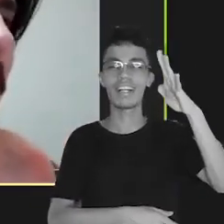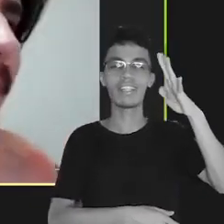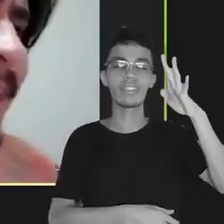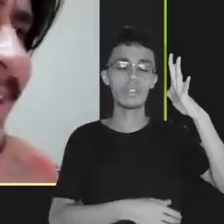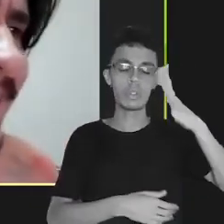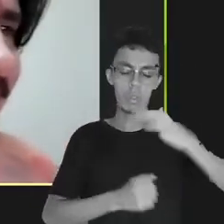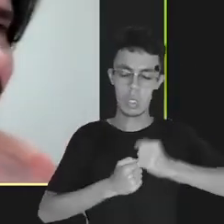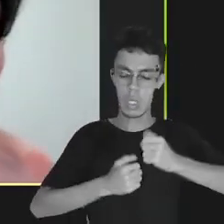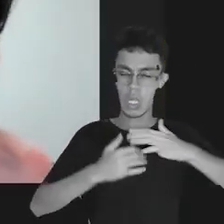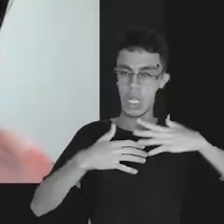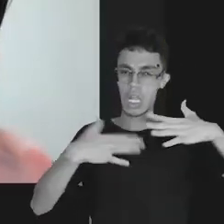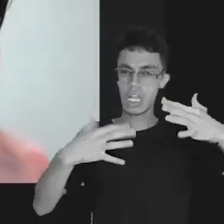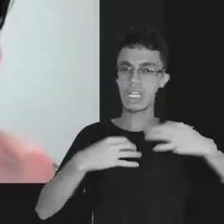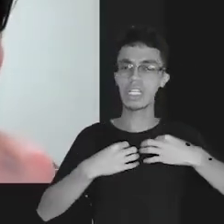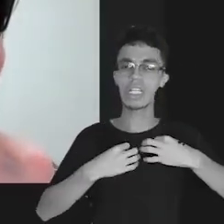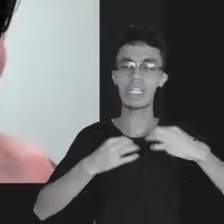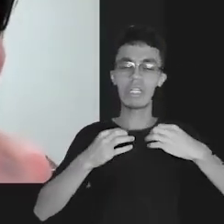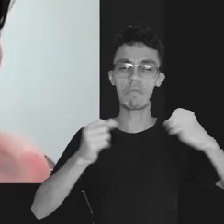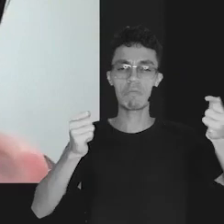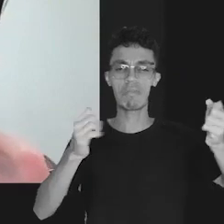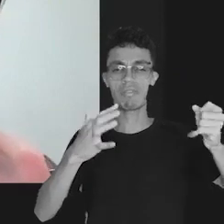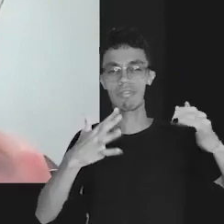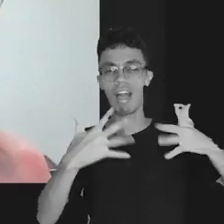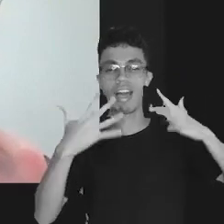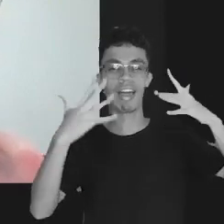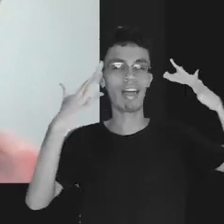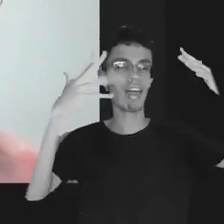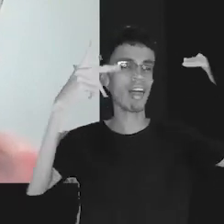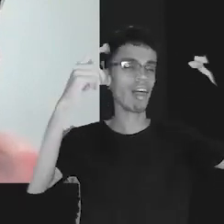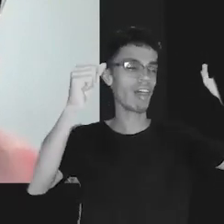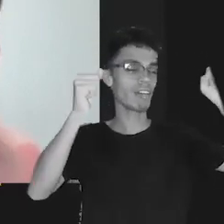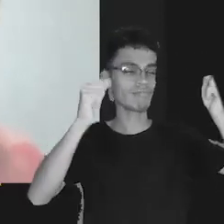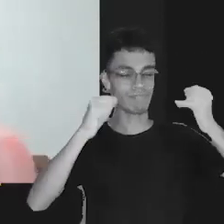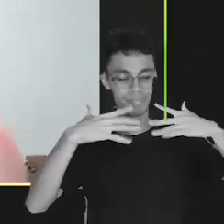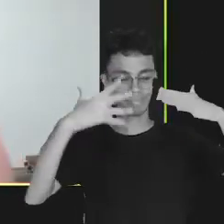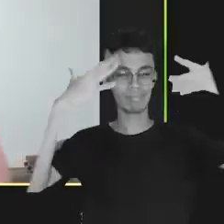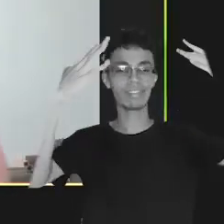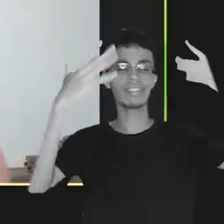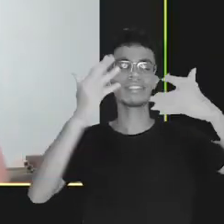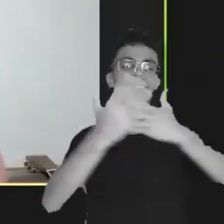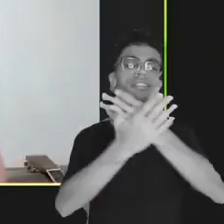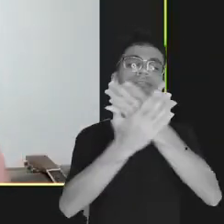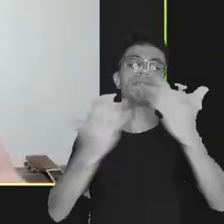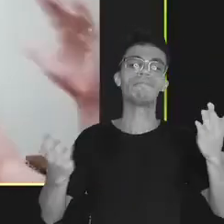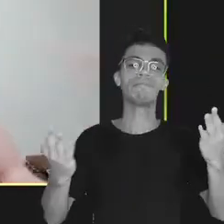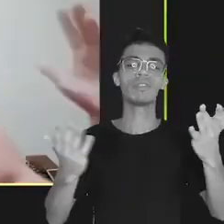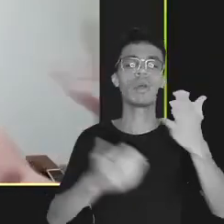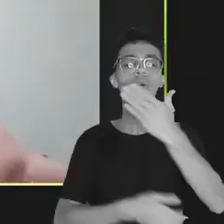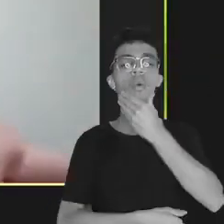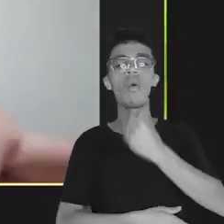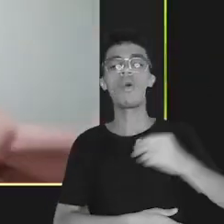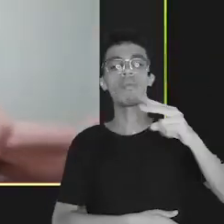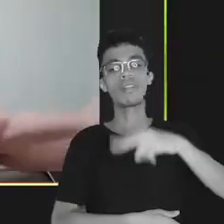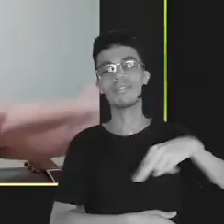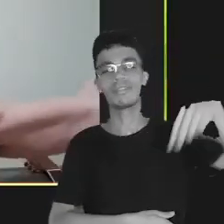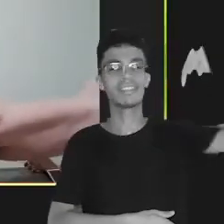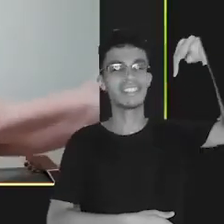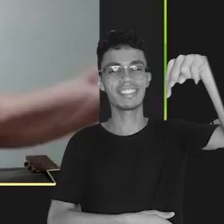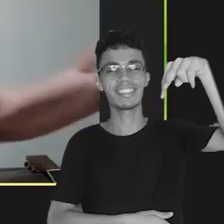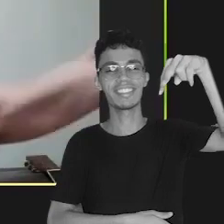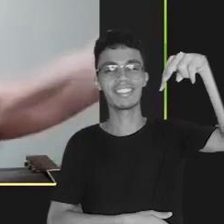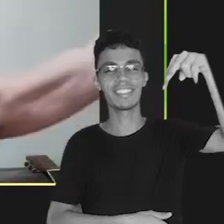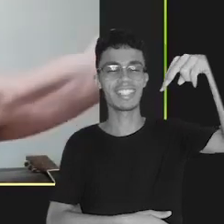a roupa. Luz violenta sobre o trapézio. Excelências, o homem ficou suspenso no